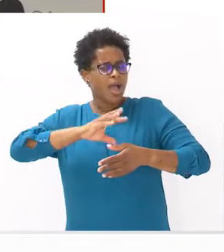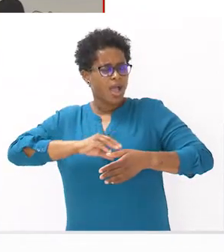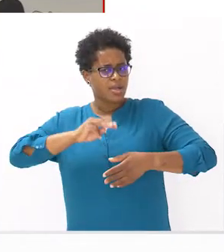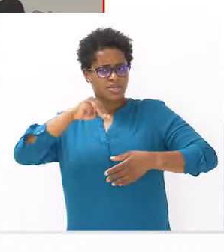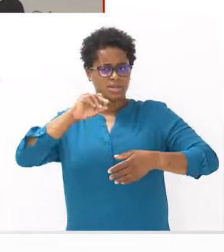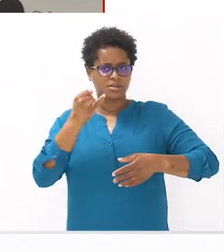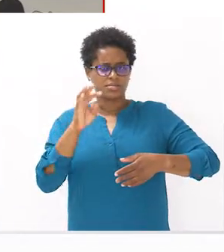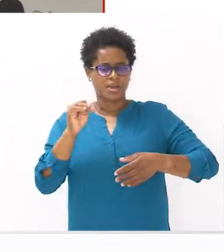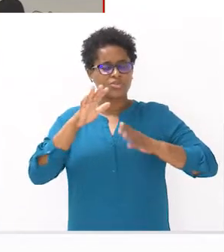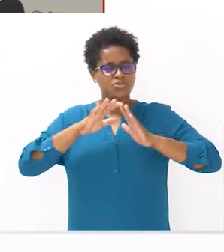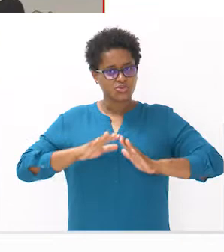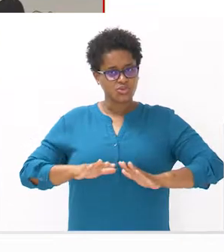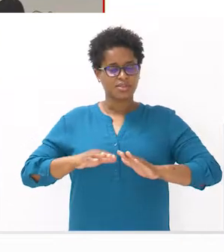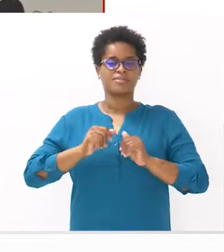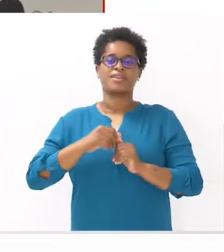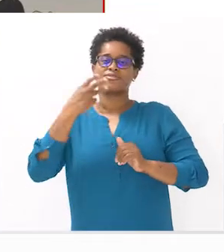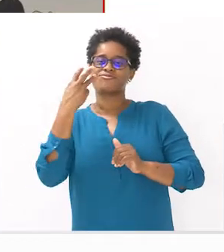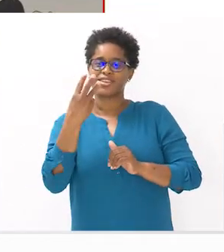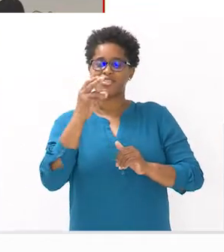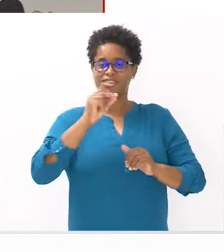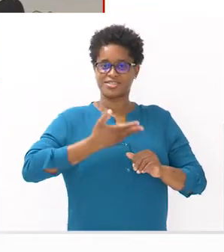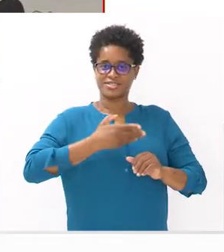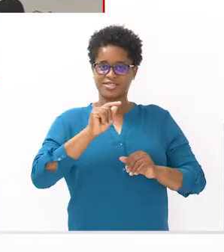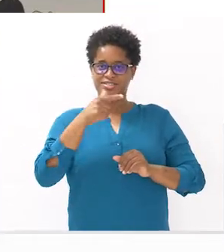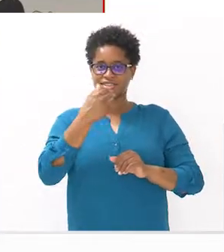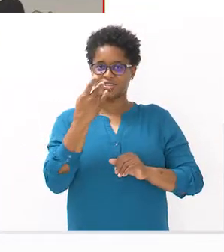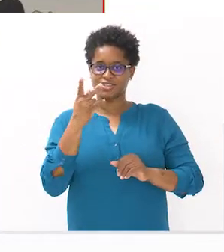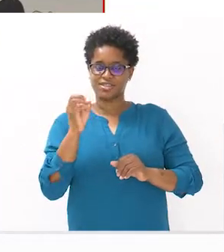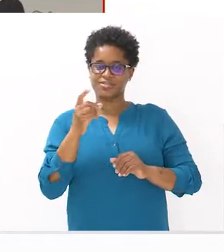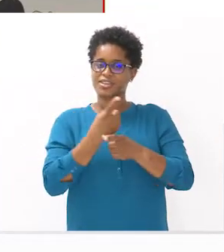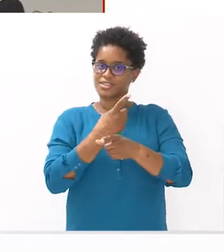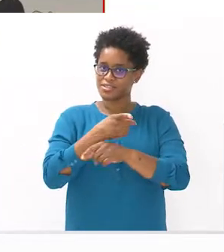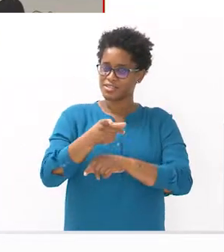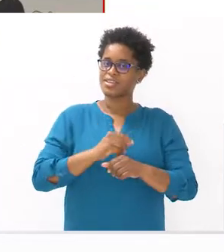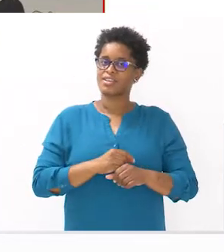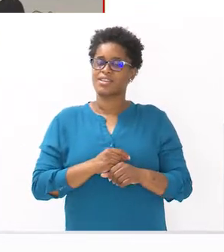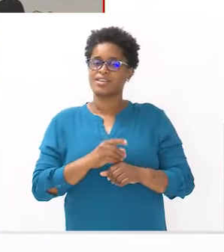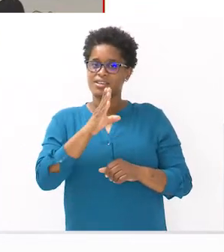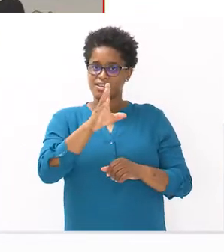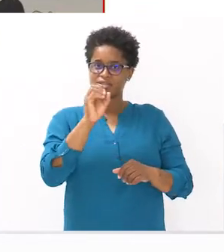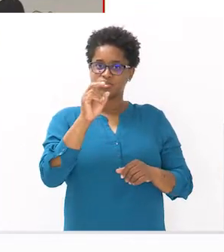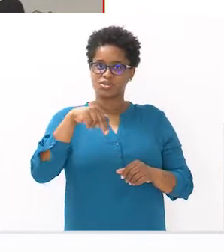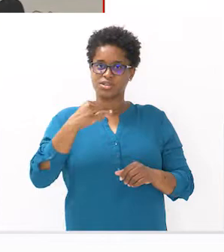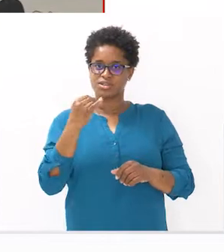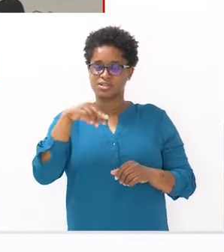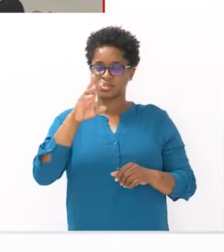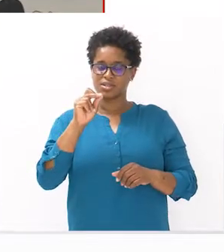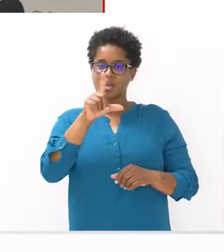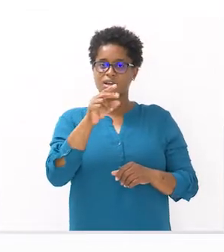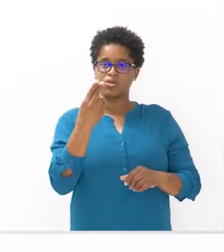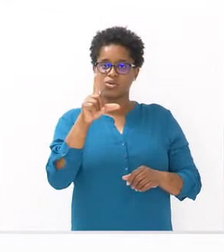sossegadinha. Três adjetivos que caracterizam a Joaninha